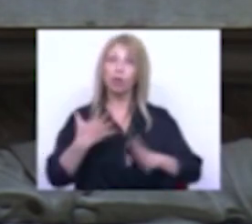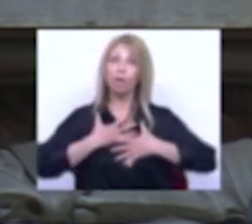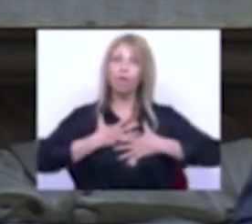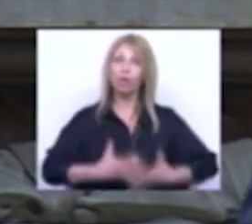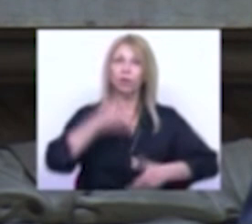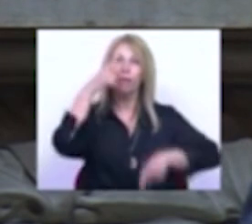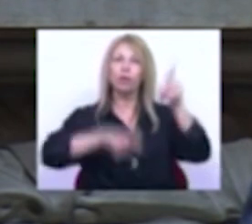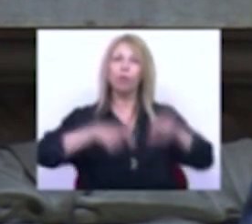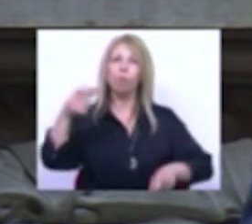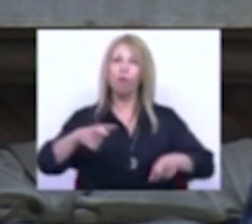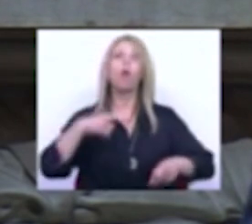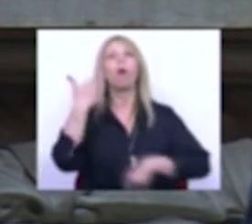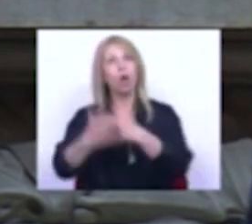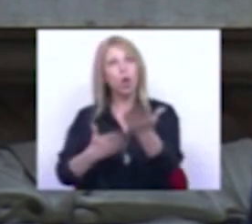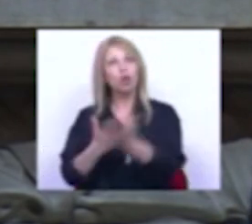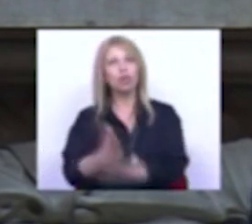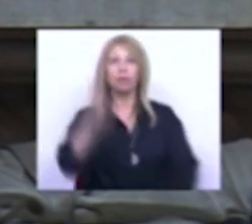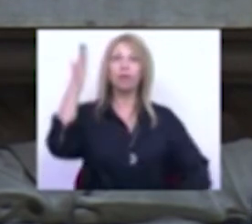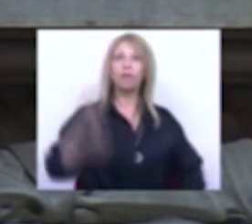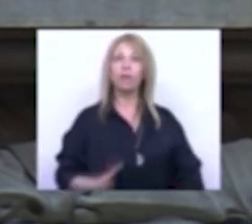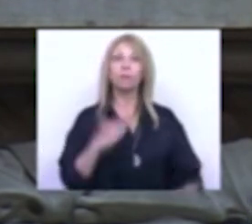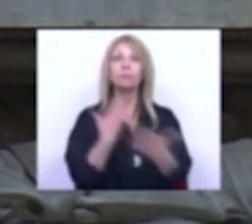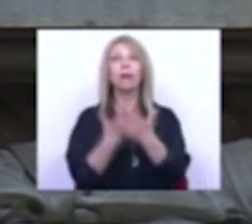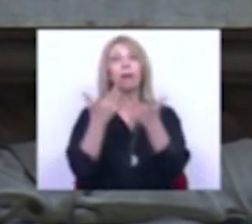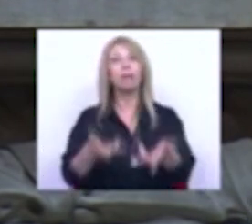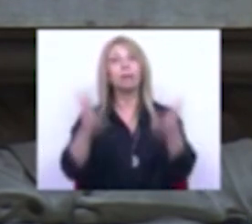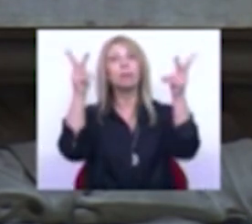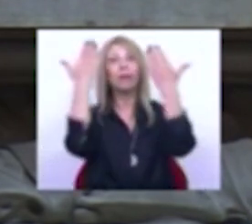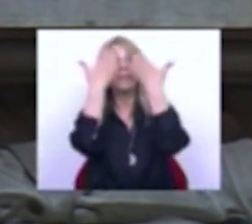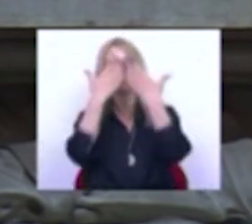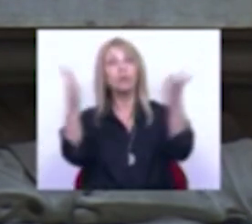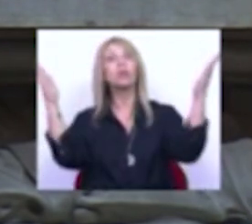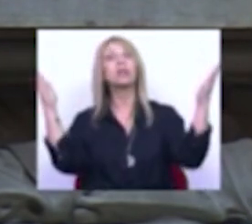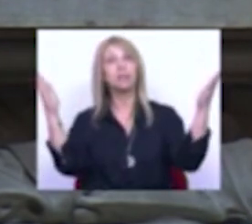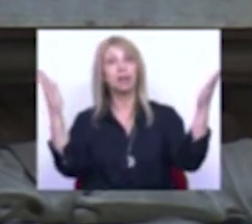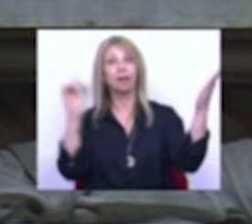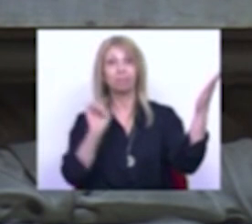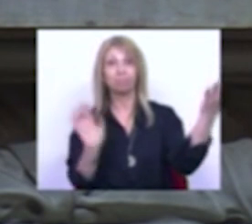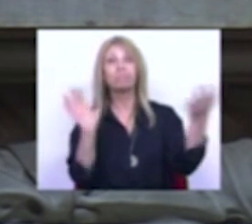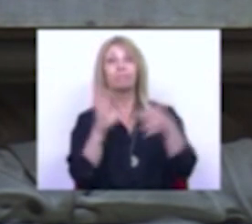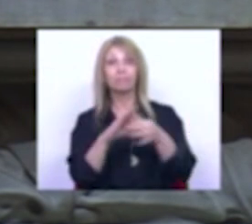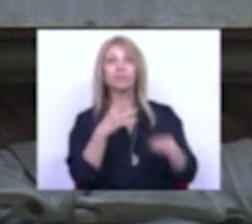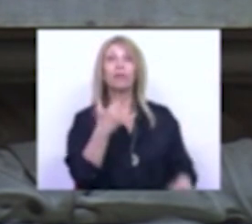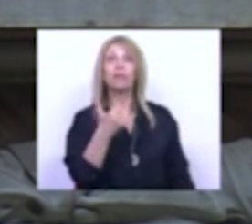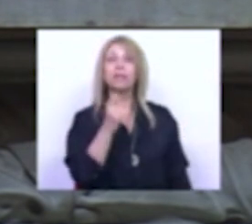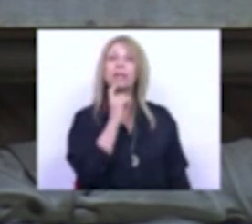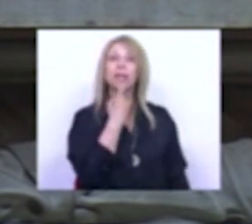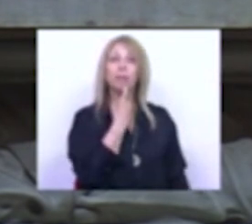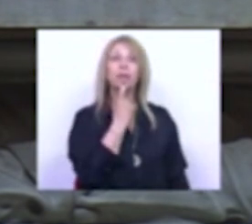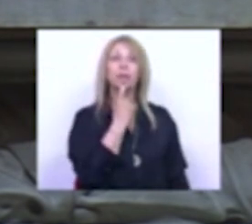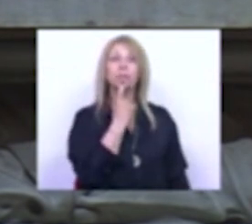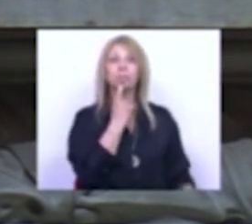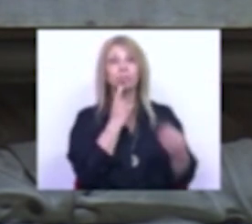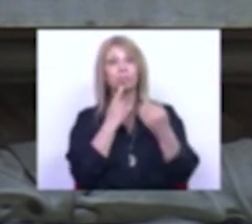firme, para que a liberdade e a democracia, para as quais o 25 de Abril abriu